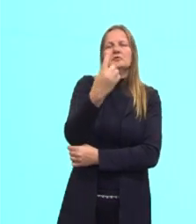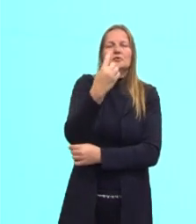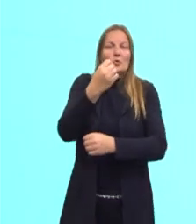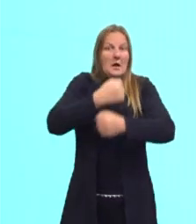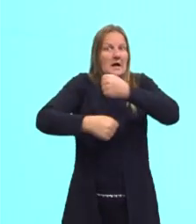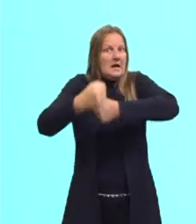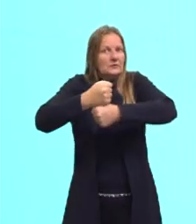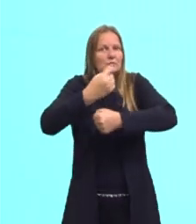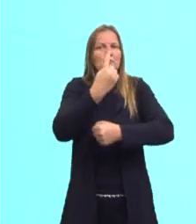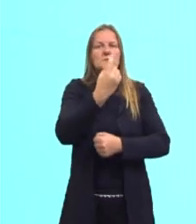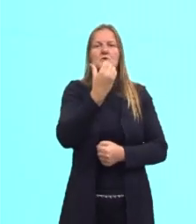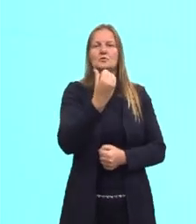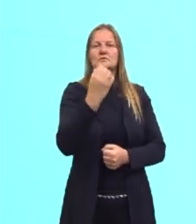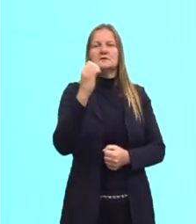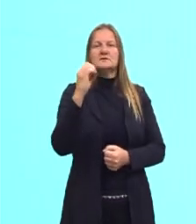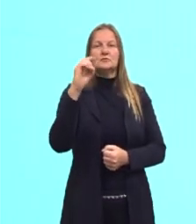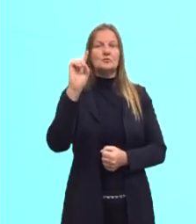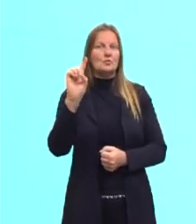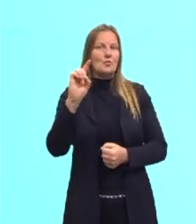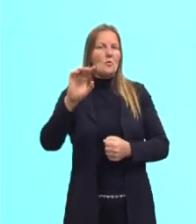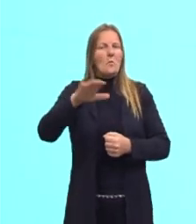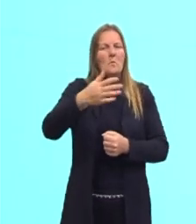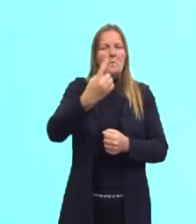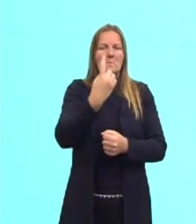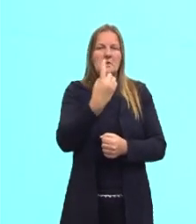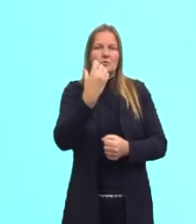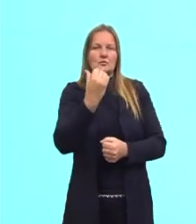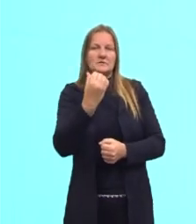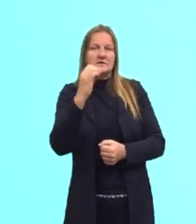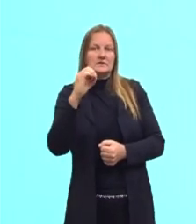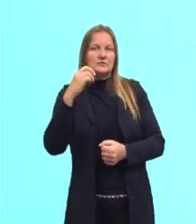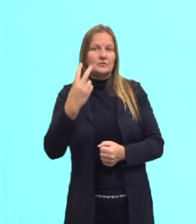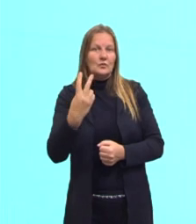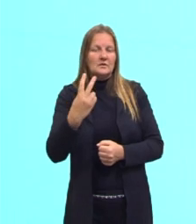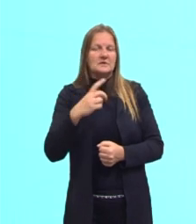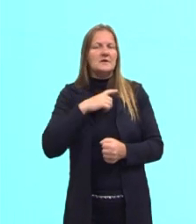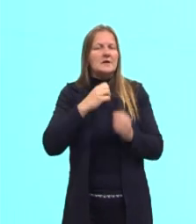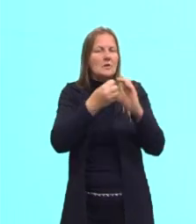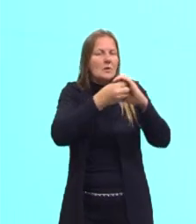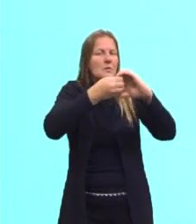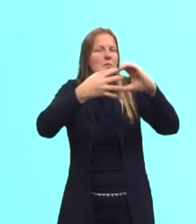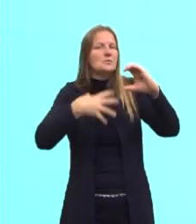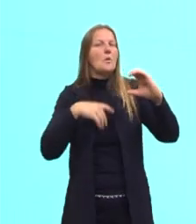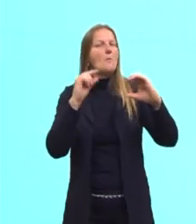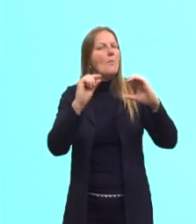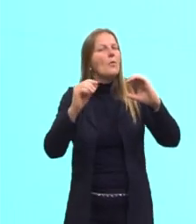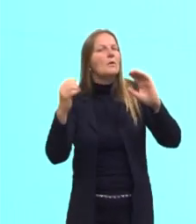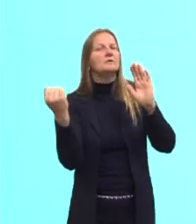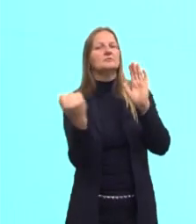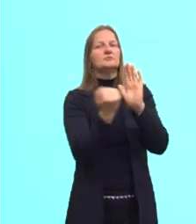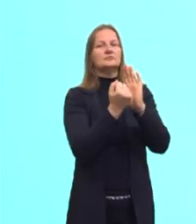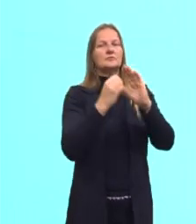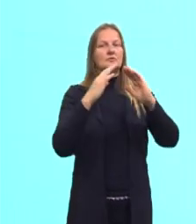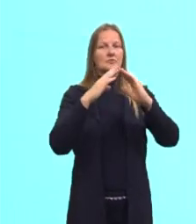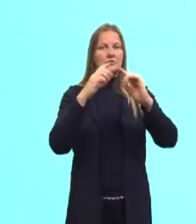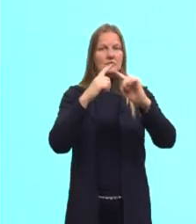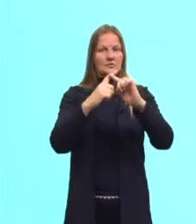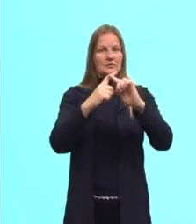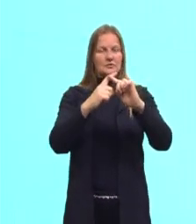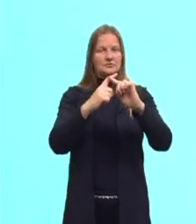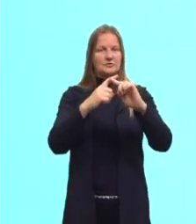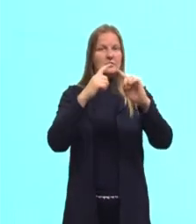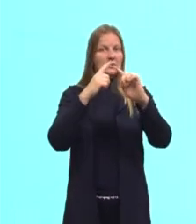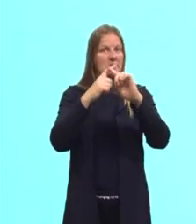então a gente percebe que as obras aquelas ainda tem essa característica religiosa né como eu disse no início é a igreja